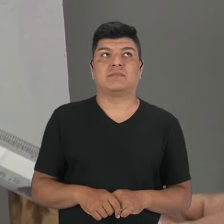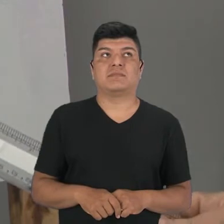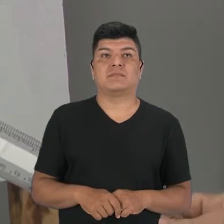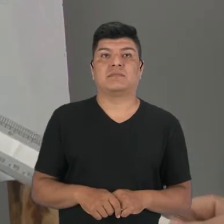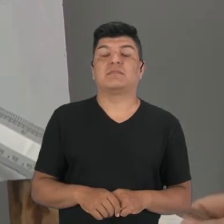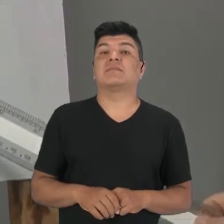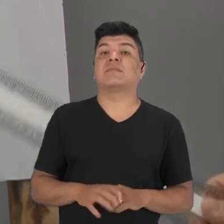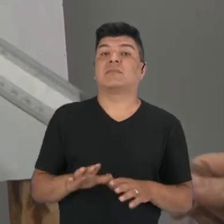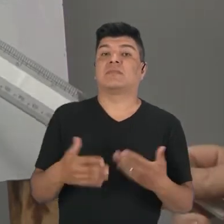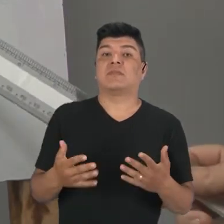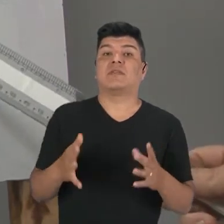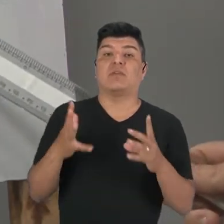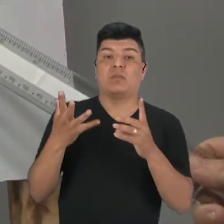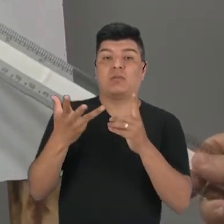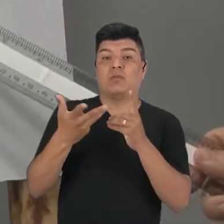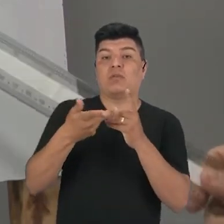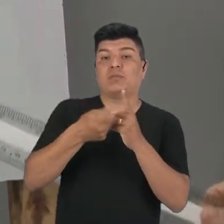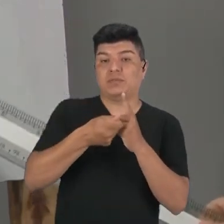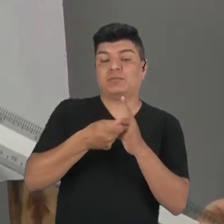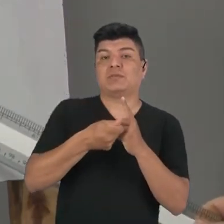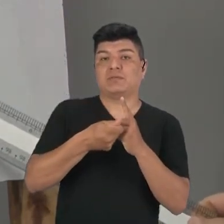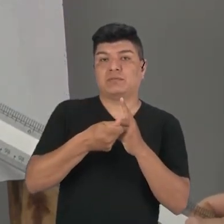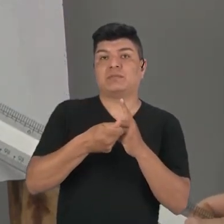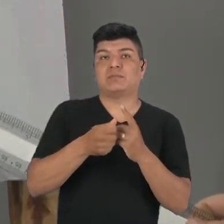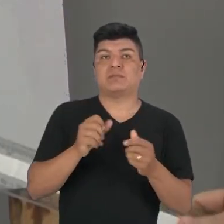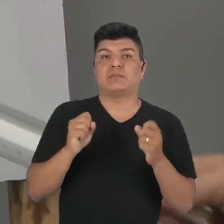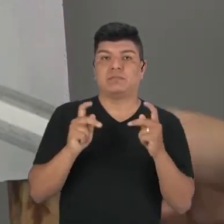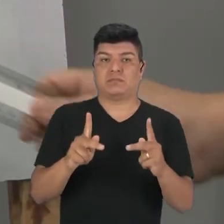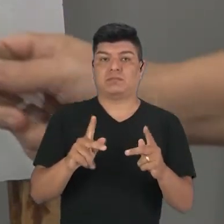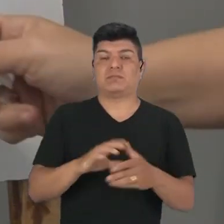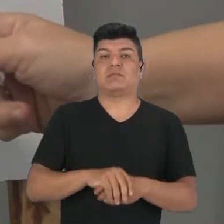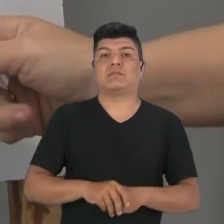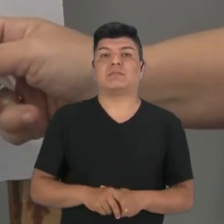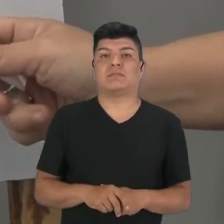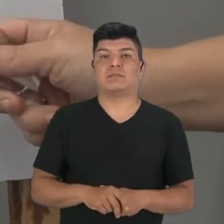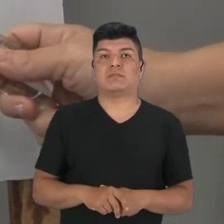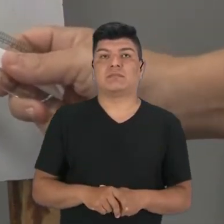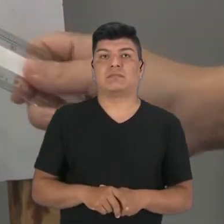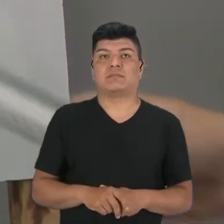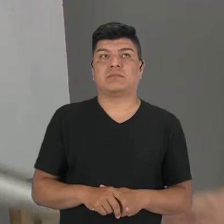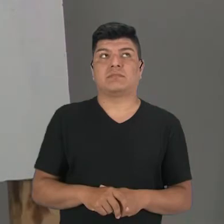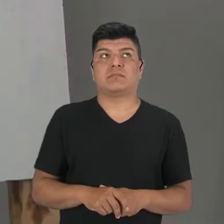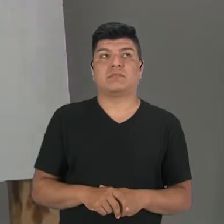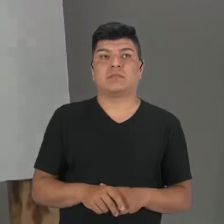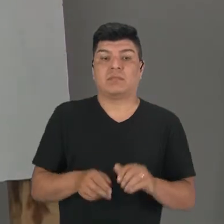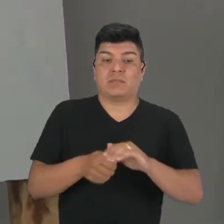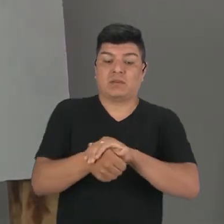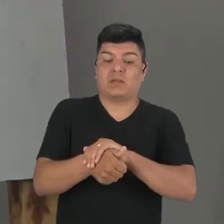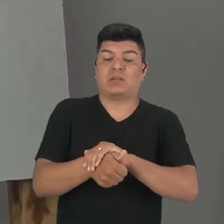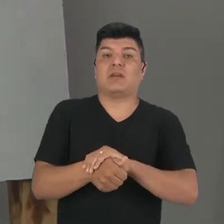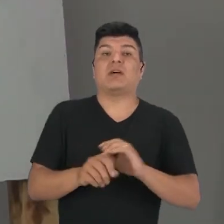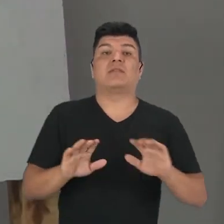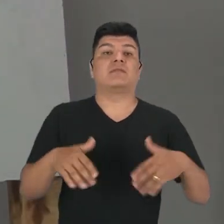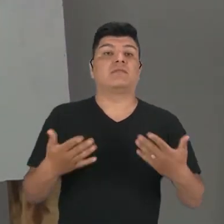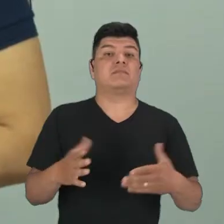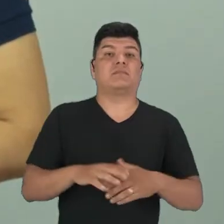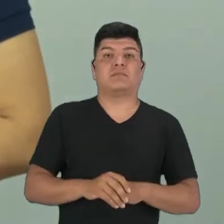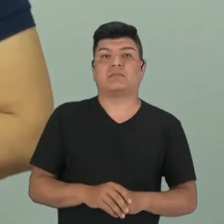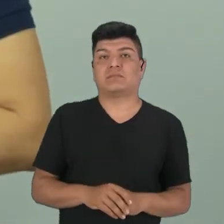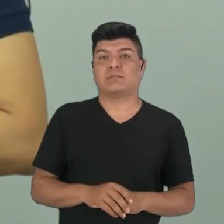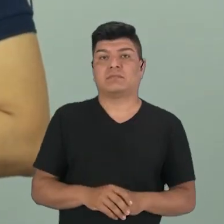elas são classificada galinha como onívoro Ok nesse grupo tartaruga vai ficar esticada